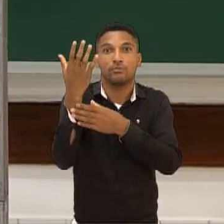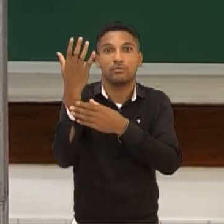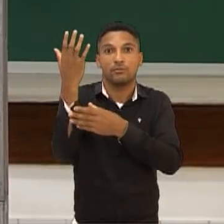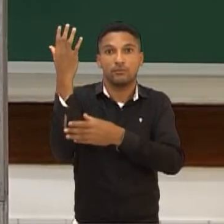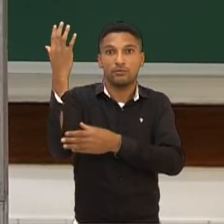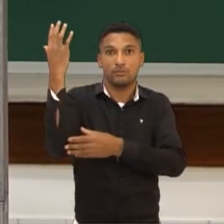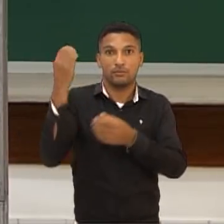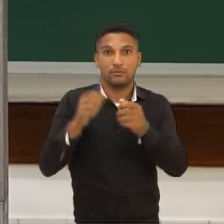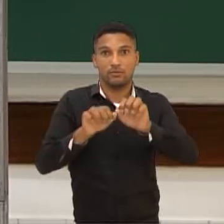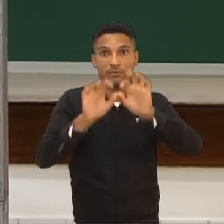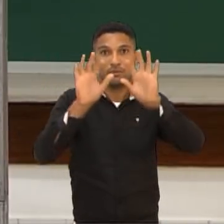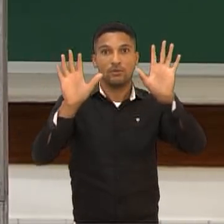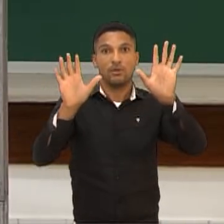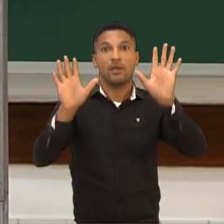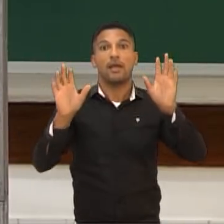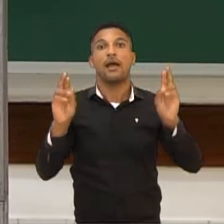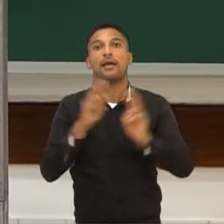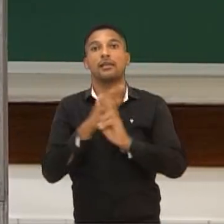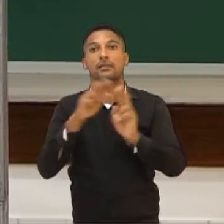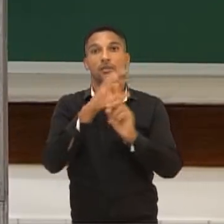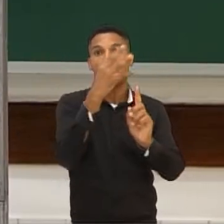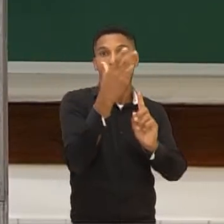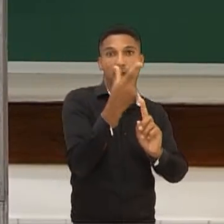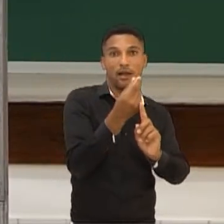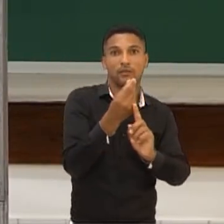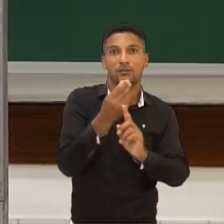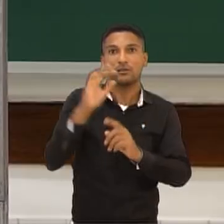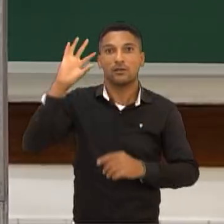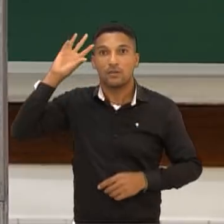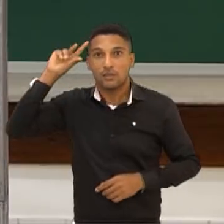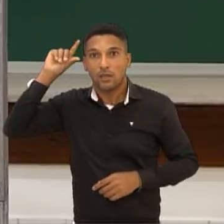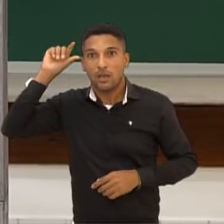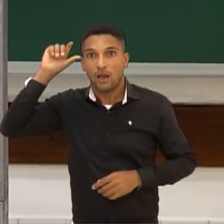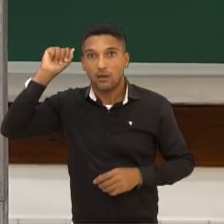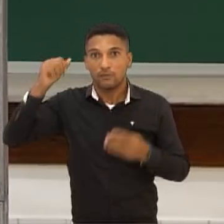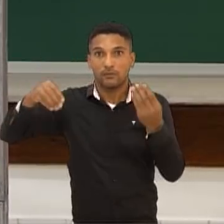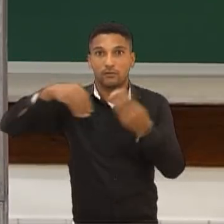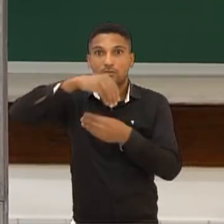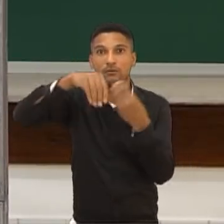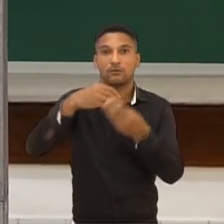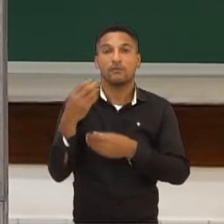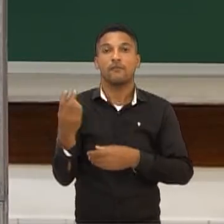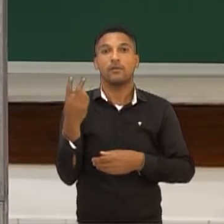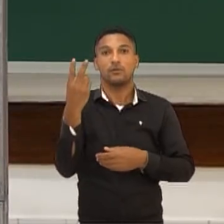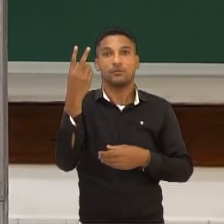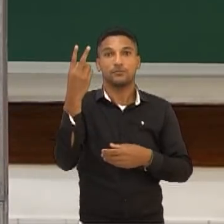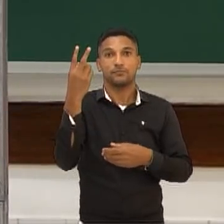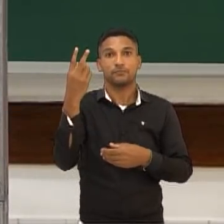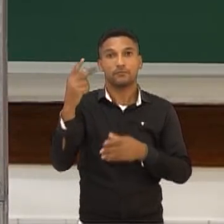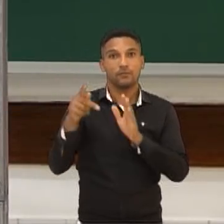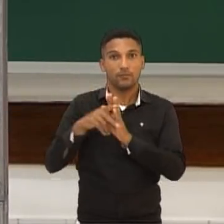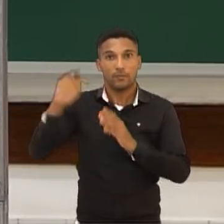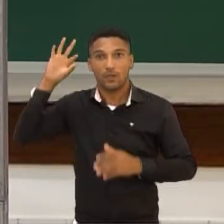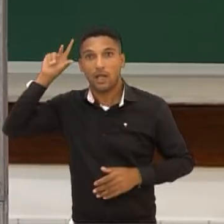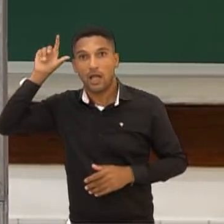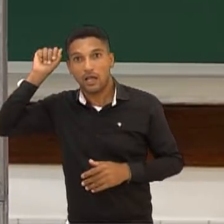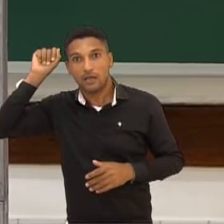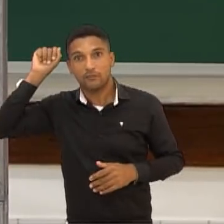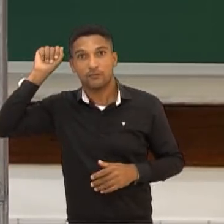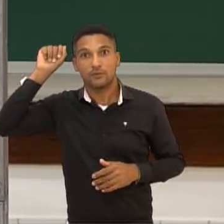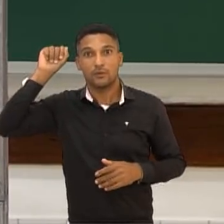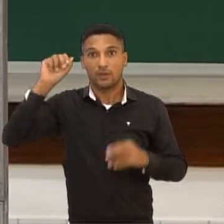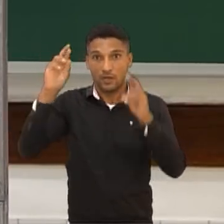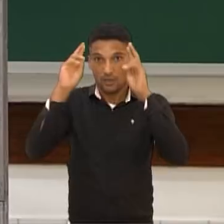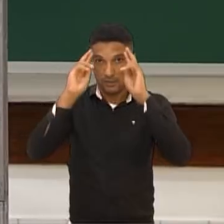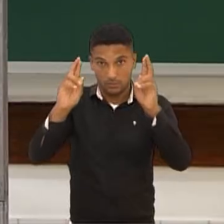trazendo sempre essa relação da arte afro, né? Então, para valorizar as questões afro, trazer a questão do